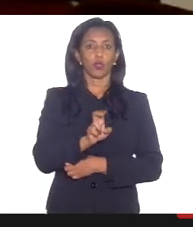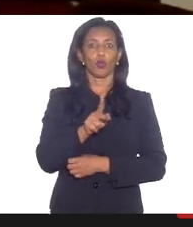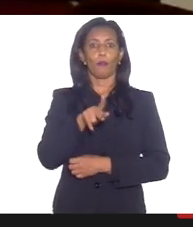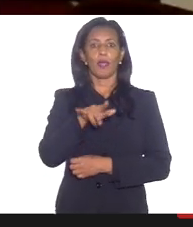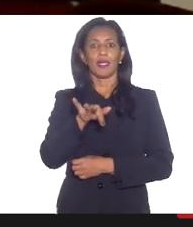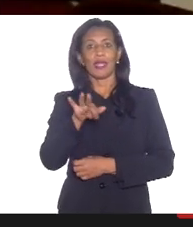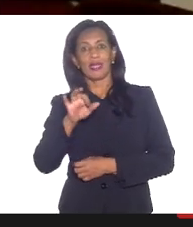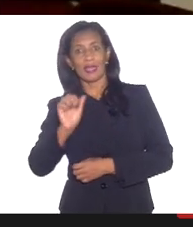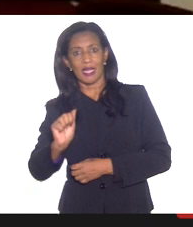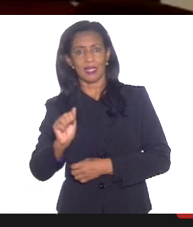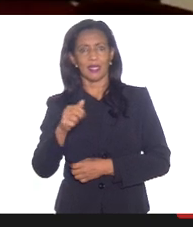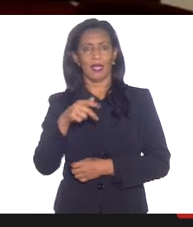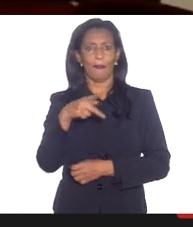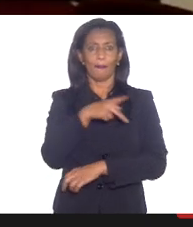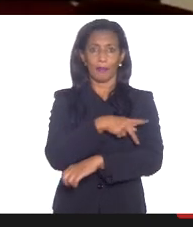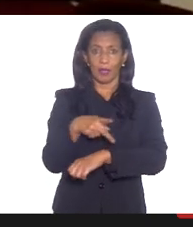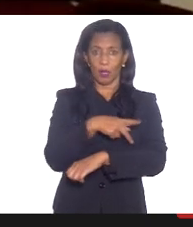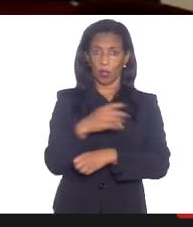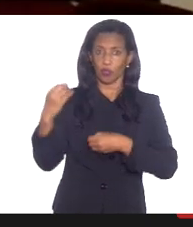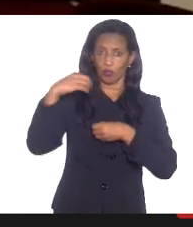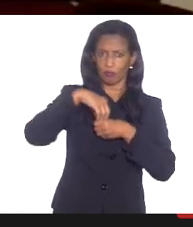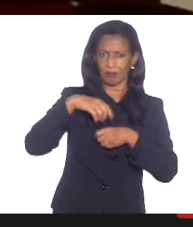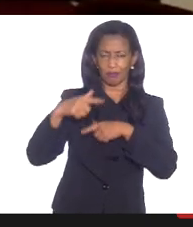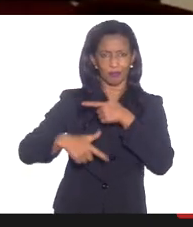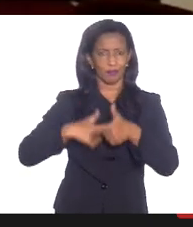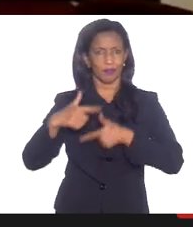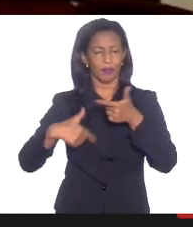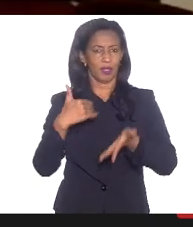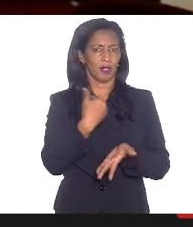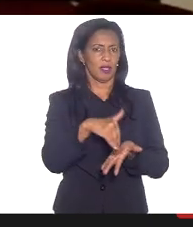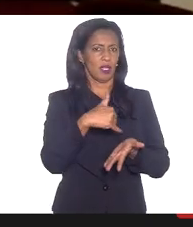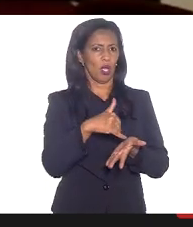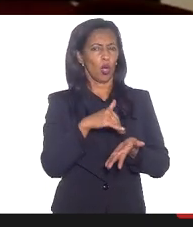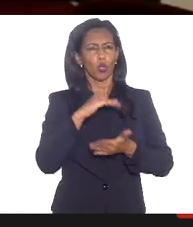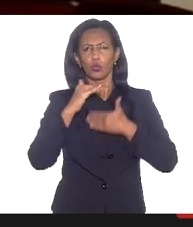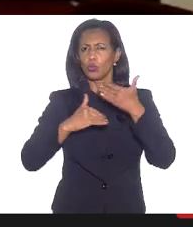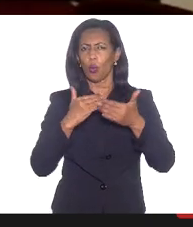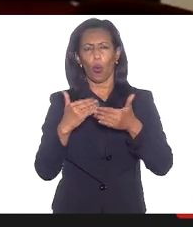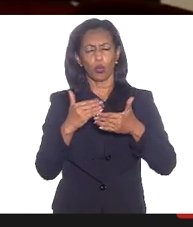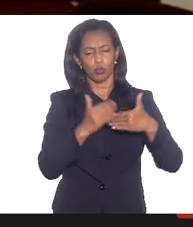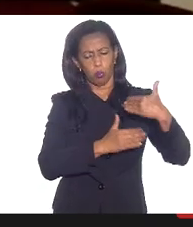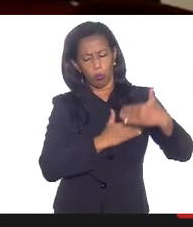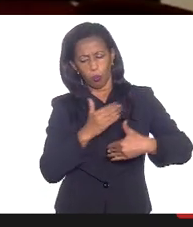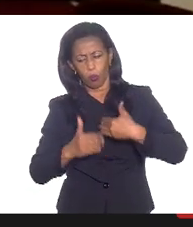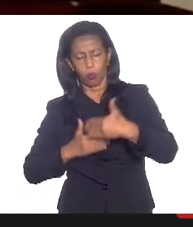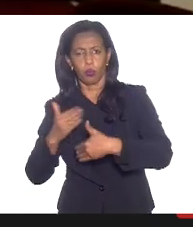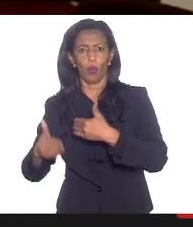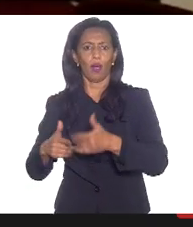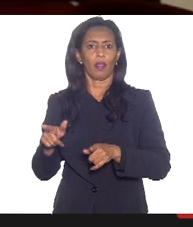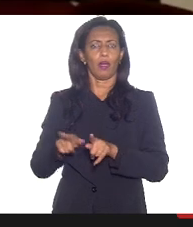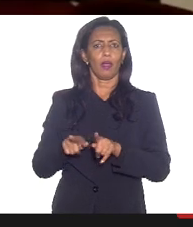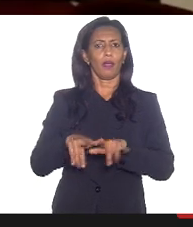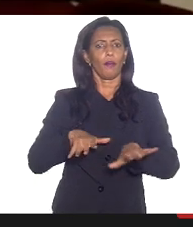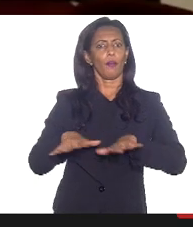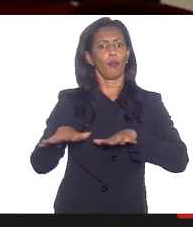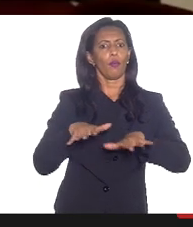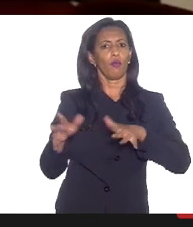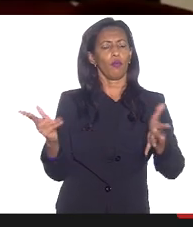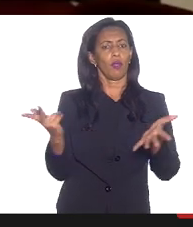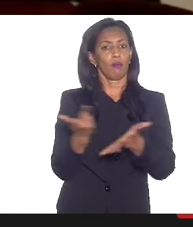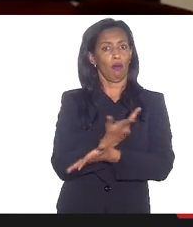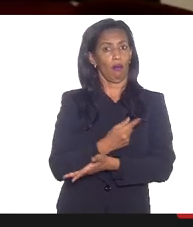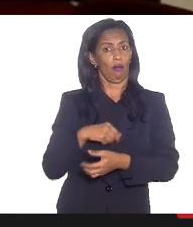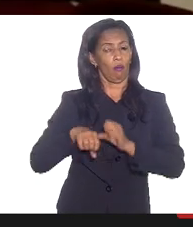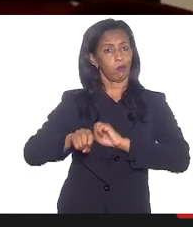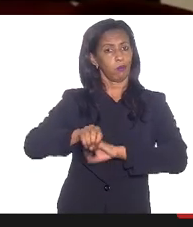há 7 anos aqui da secretaria, acompanhando todos esses processos e movimentos educacionais que vêm